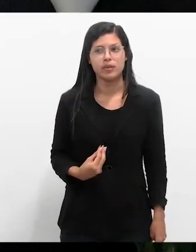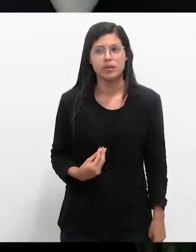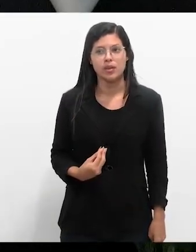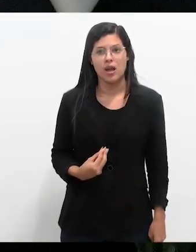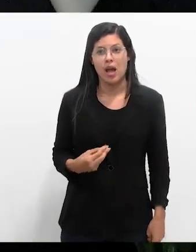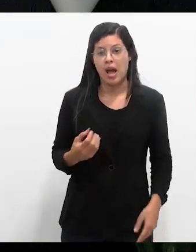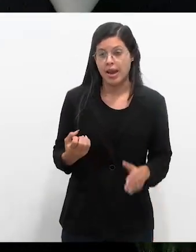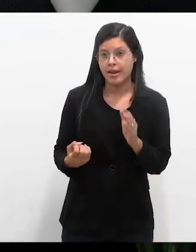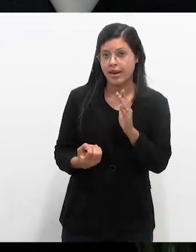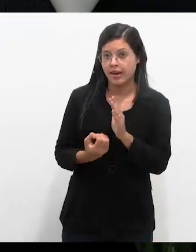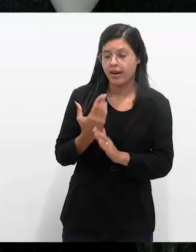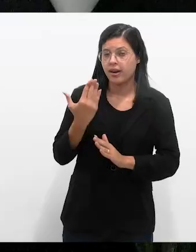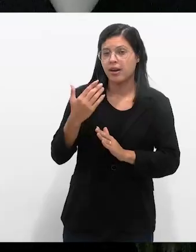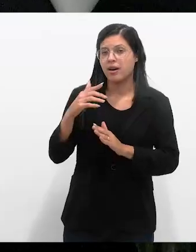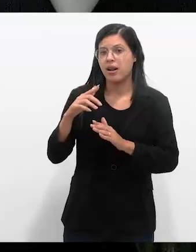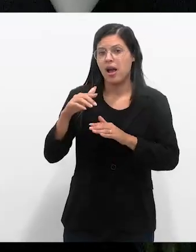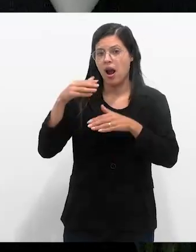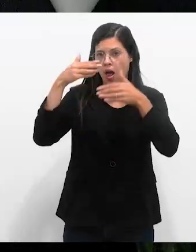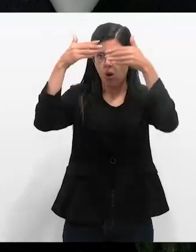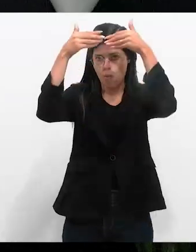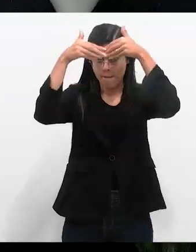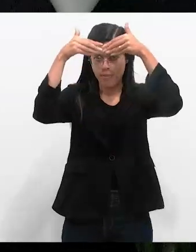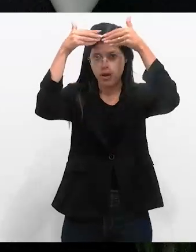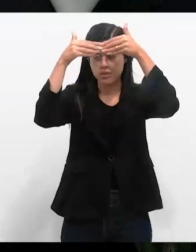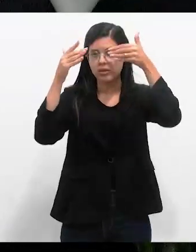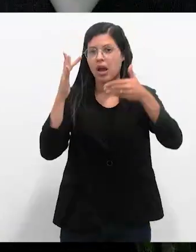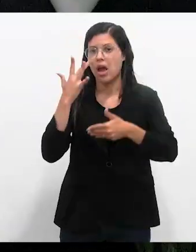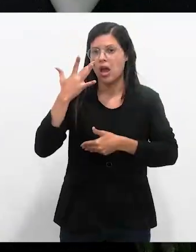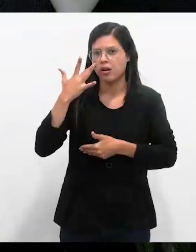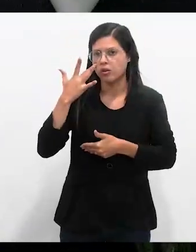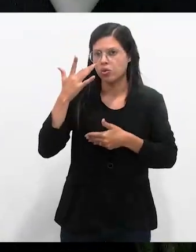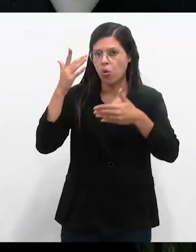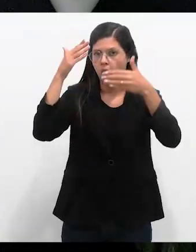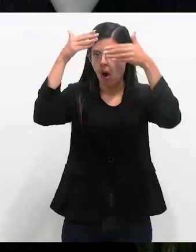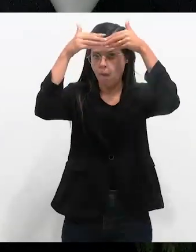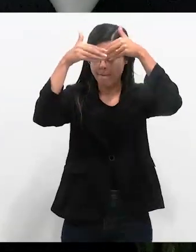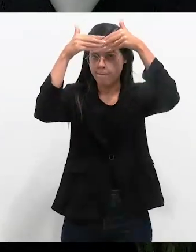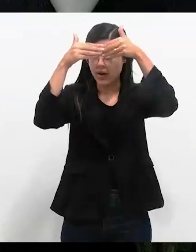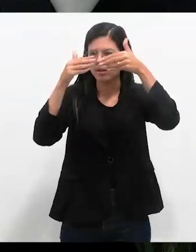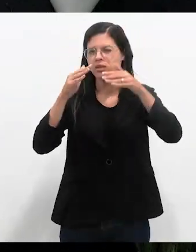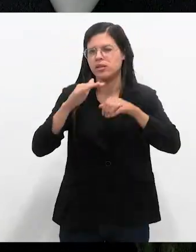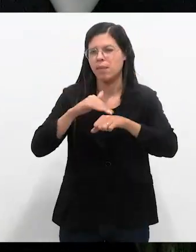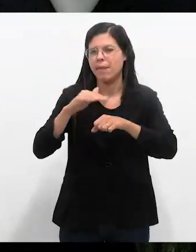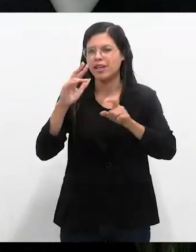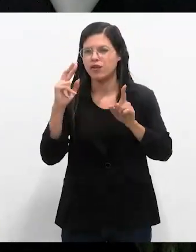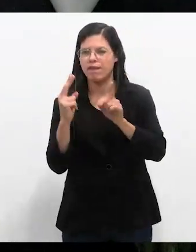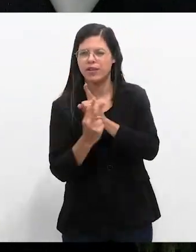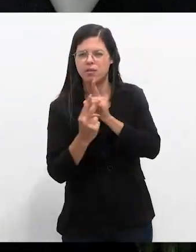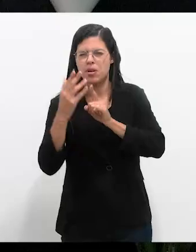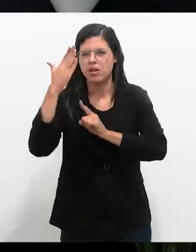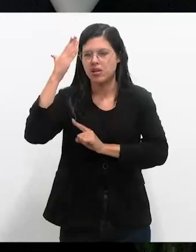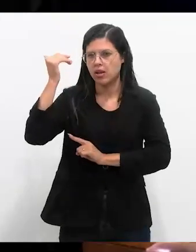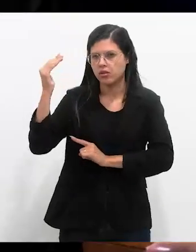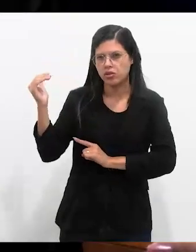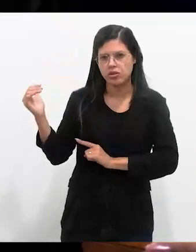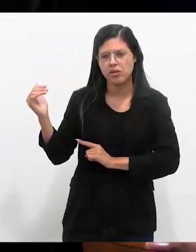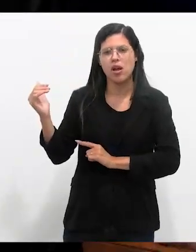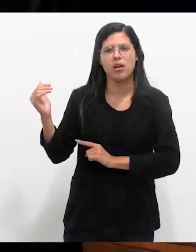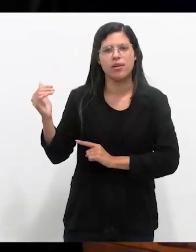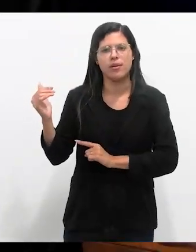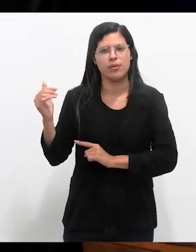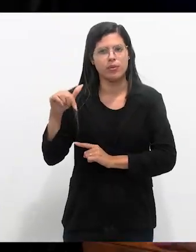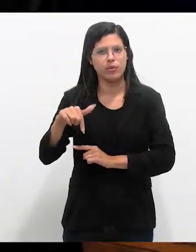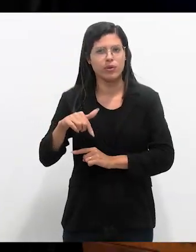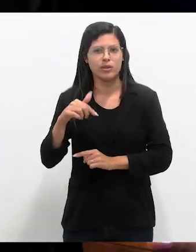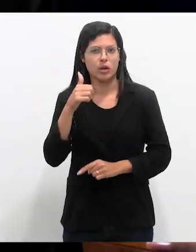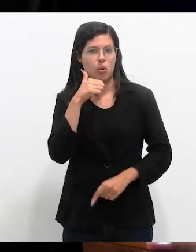aí surgiu a Umbanda. E aí ela achou que a Umbanda dava mais visibilidade a ela e mais status a ela, que